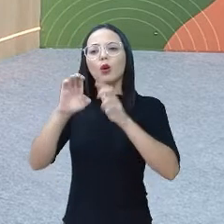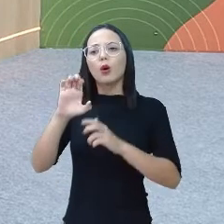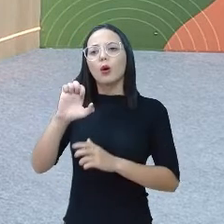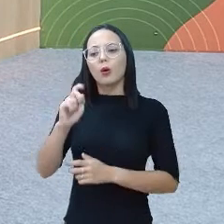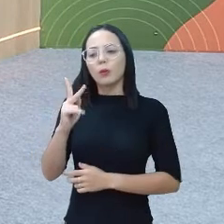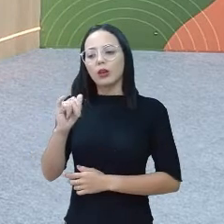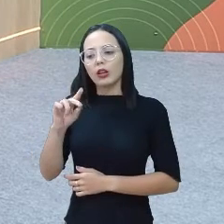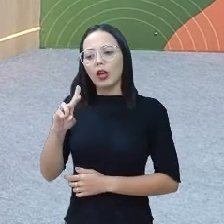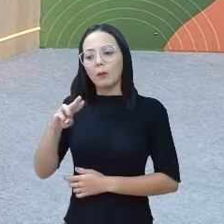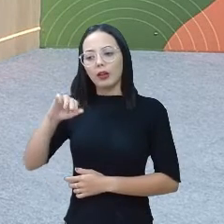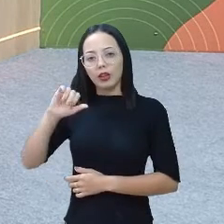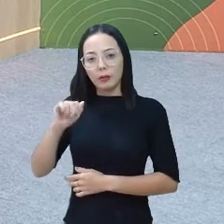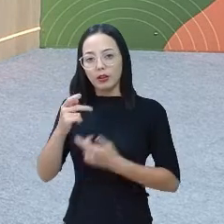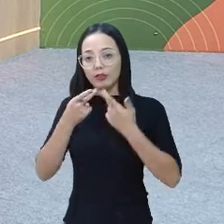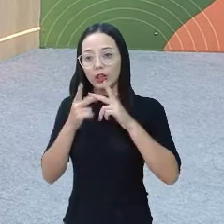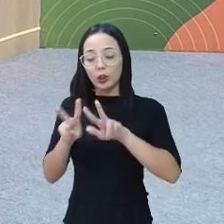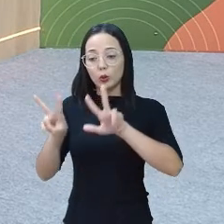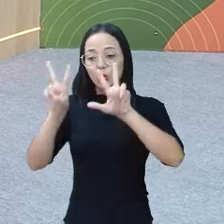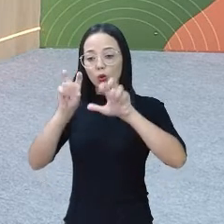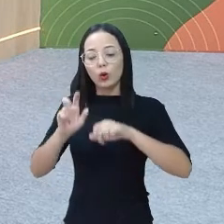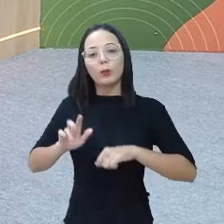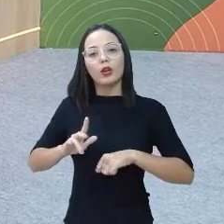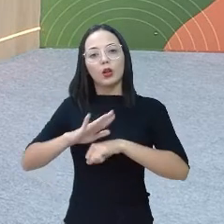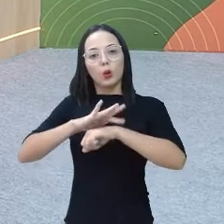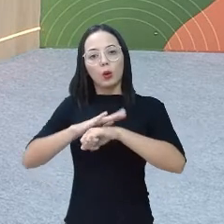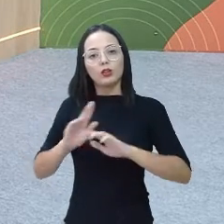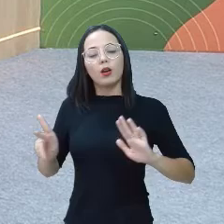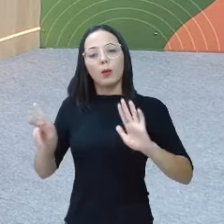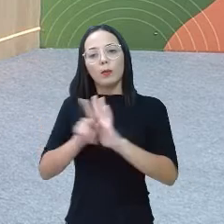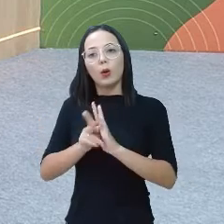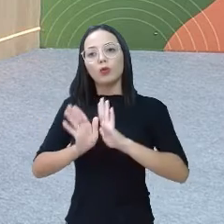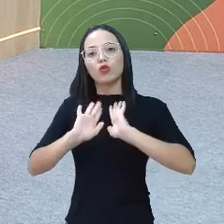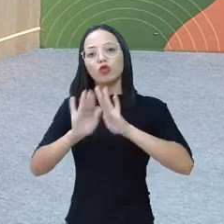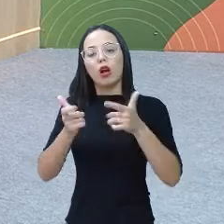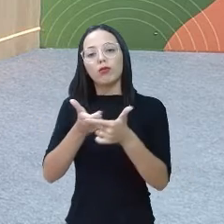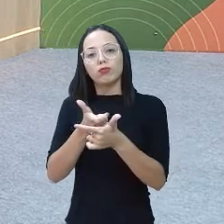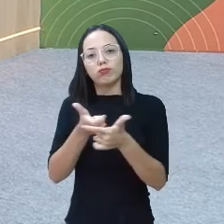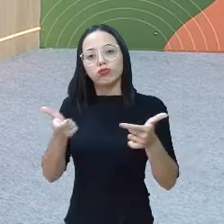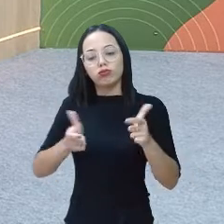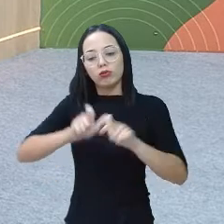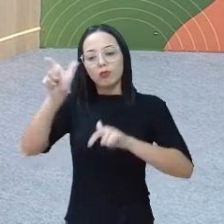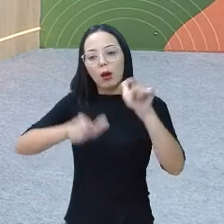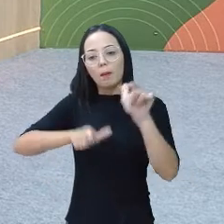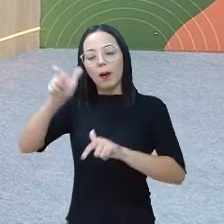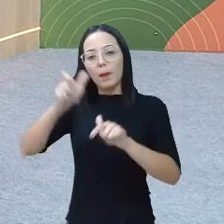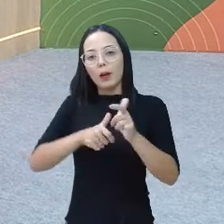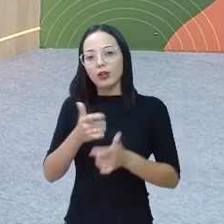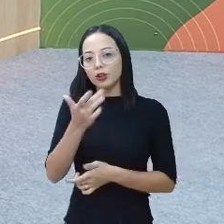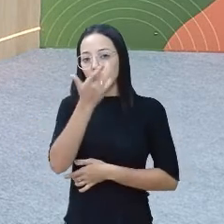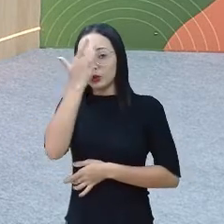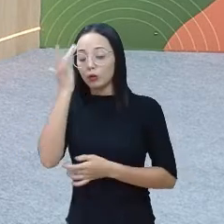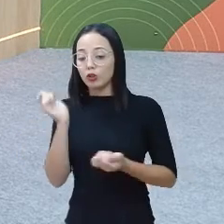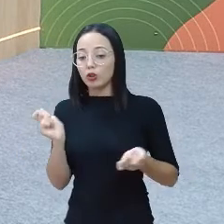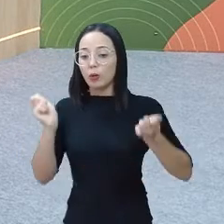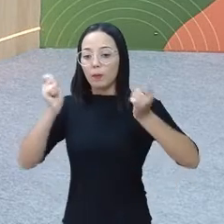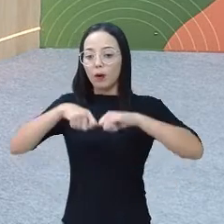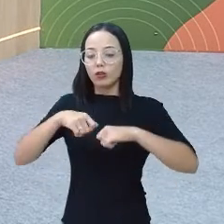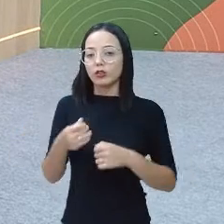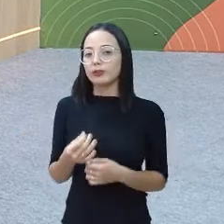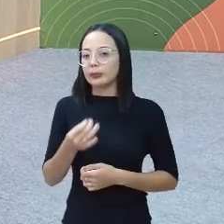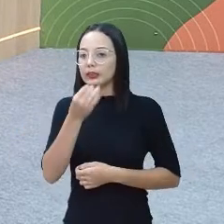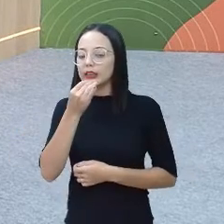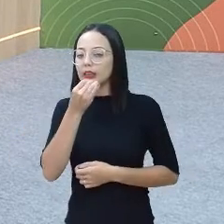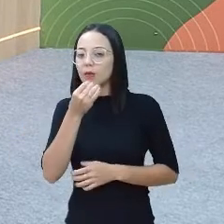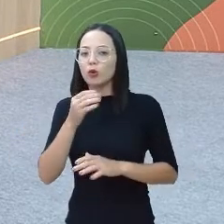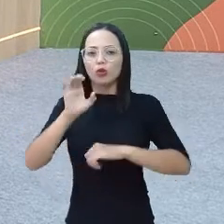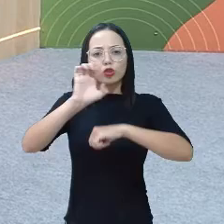está falando de uma doença, né, que ela atinge já uma maior quantidade de pessoas, né? Ela pode atingir pode